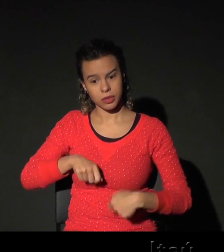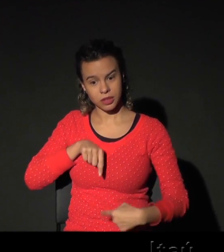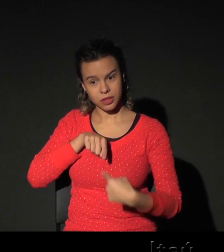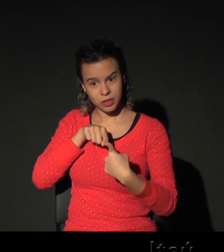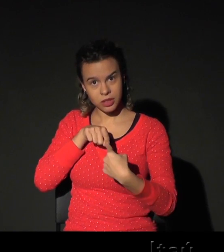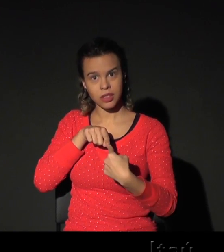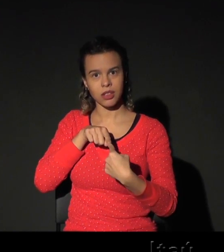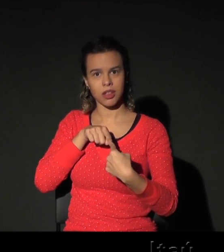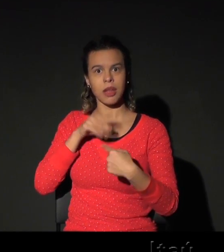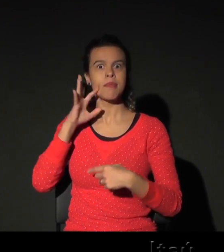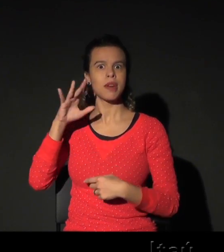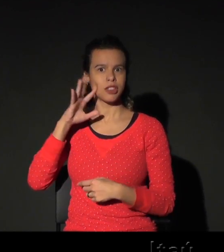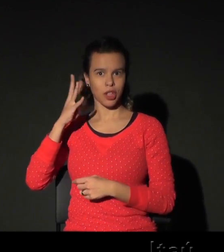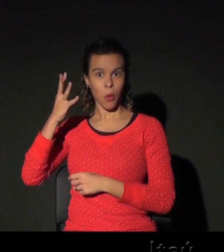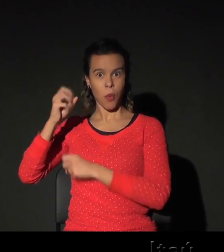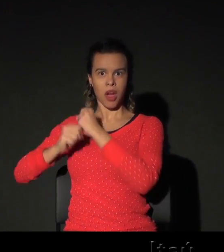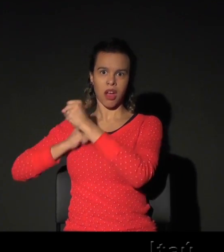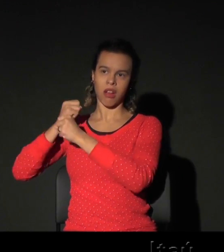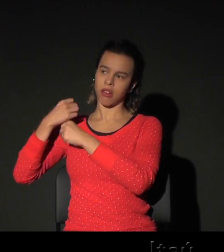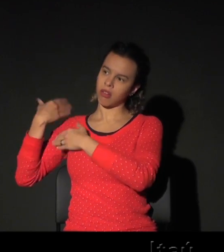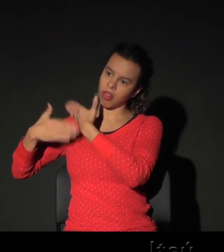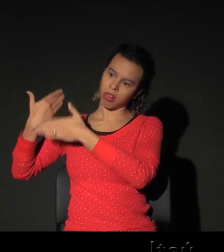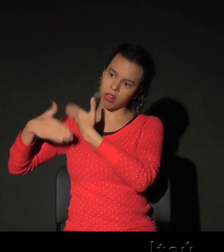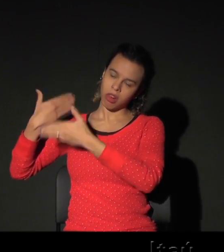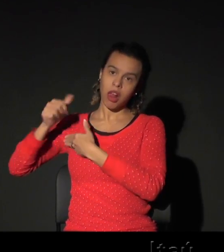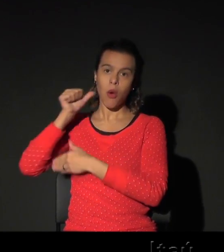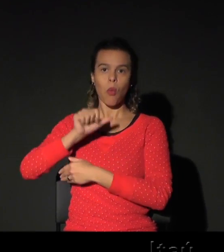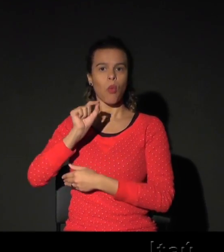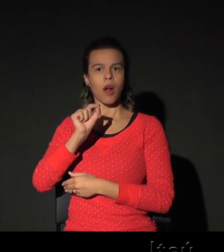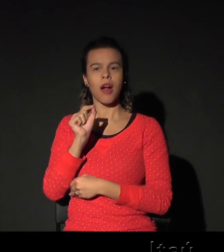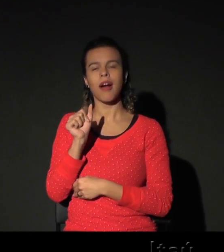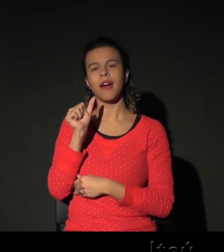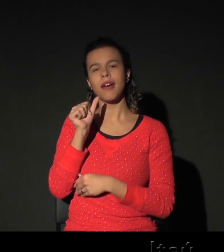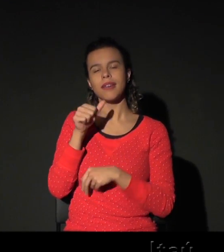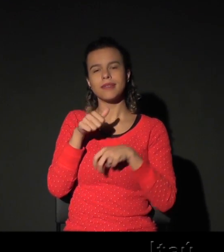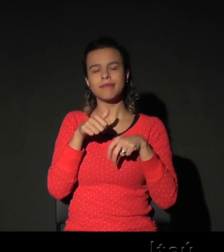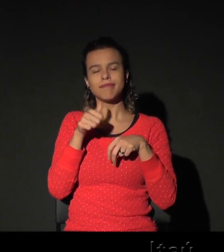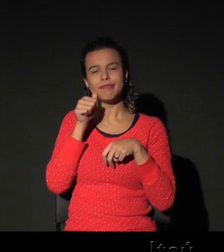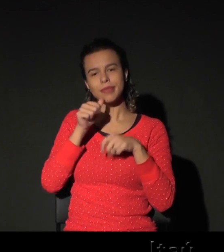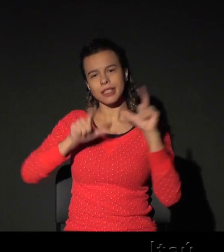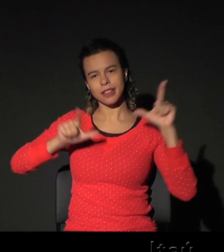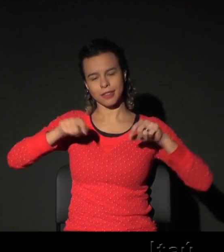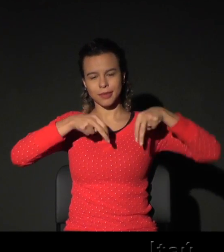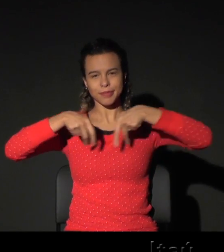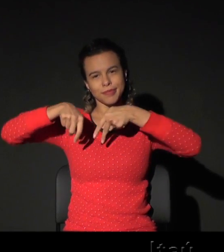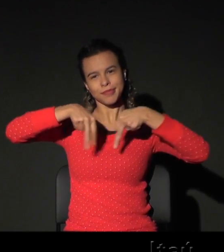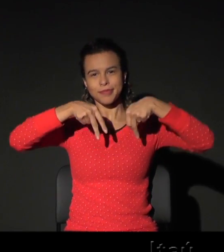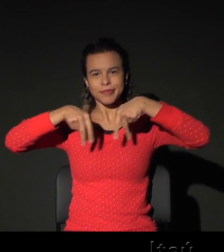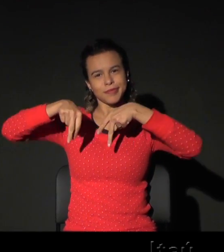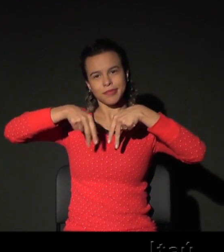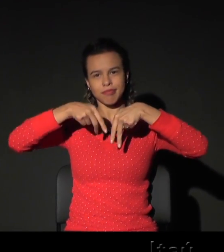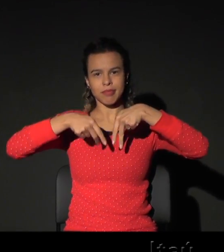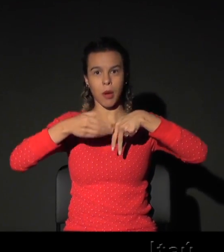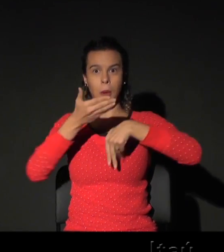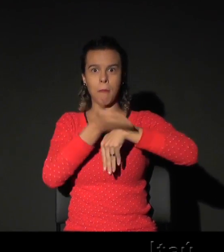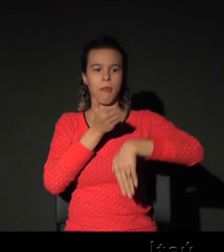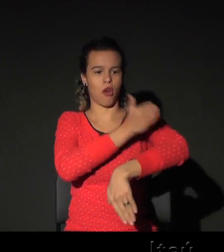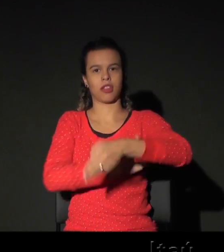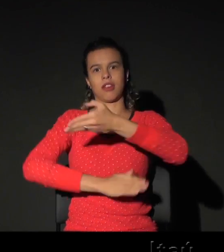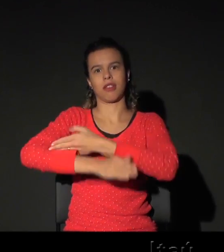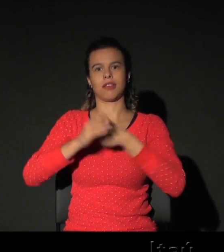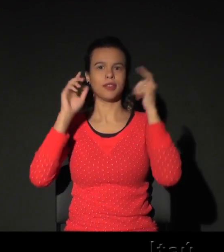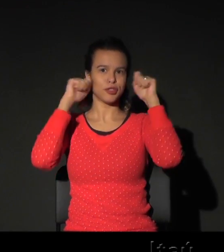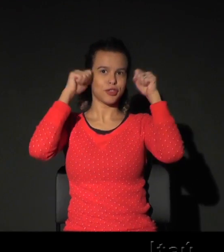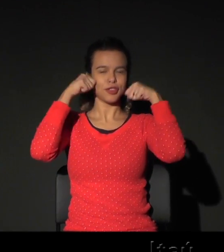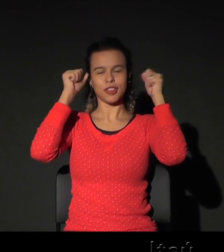paquitas loiras então C acabou com nossa autoestima na infância eh bom frisar